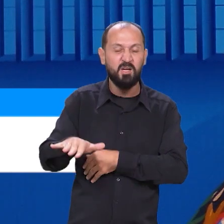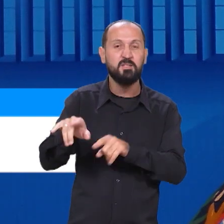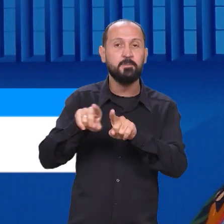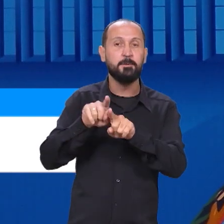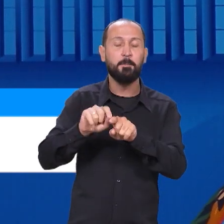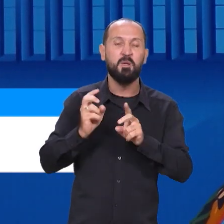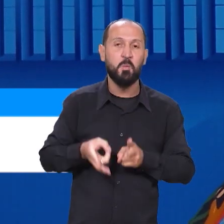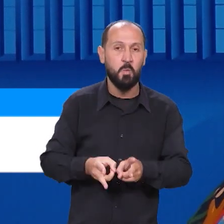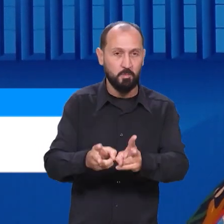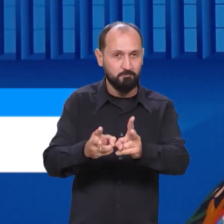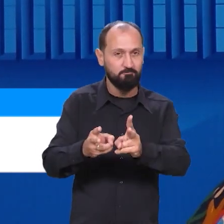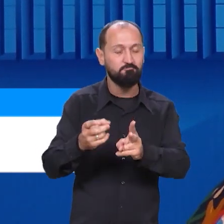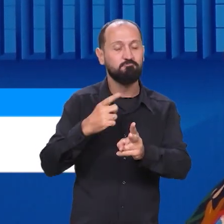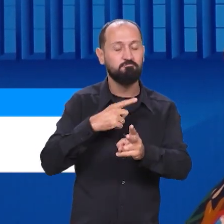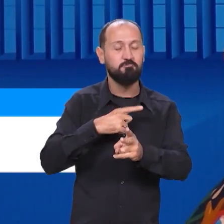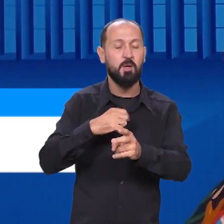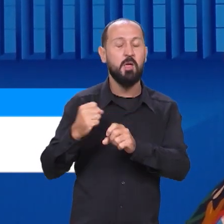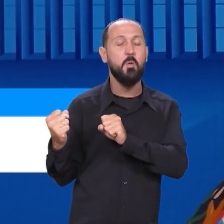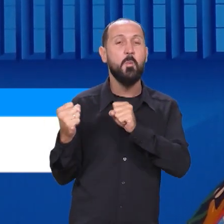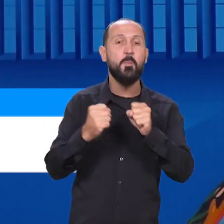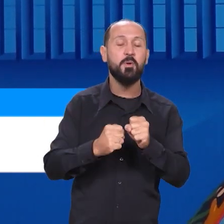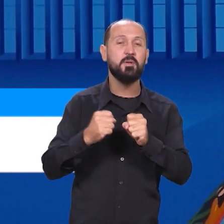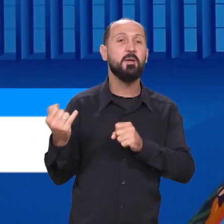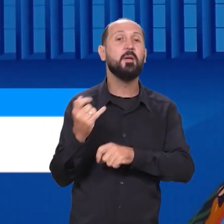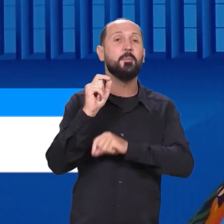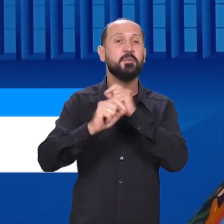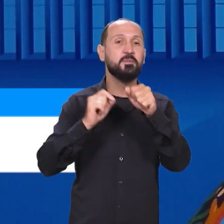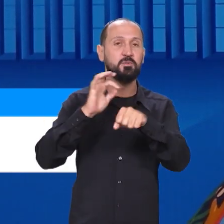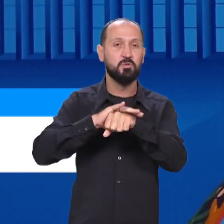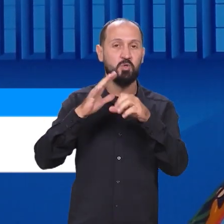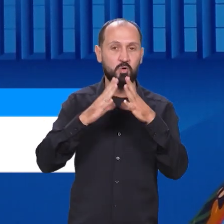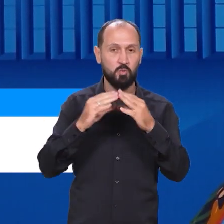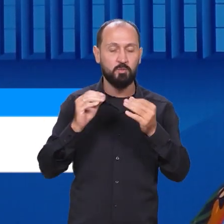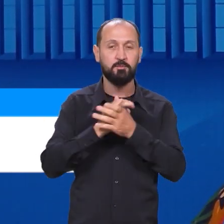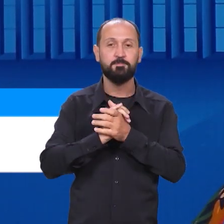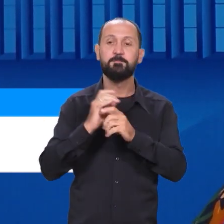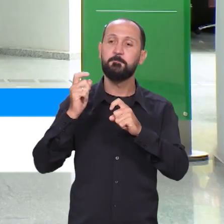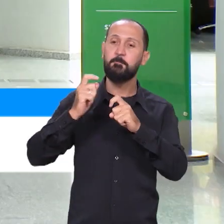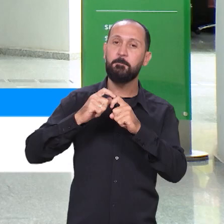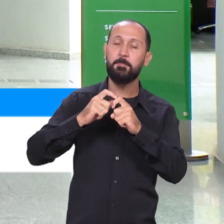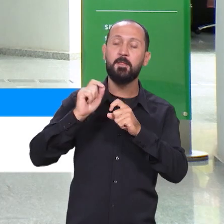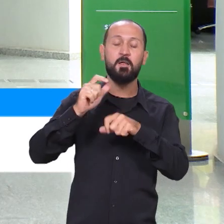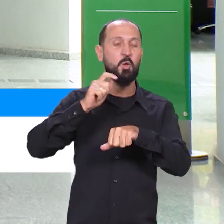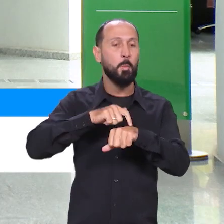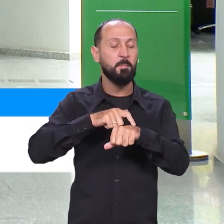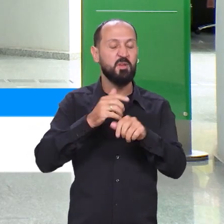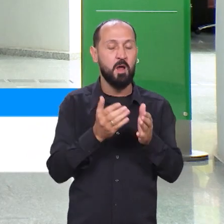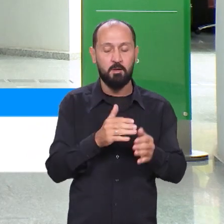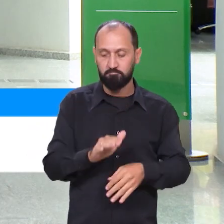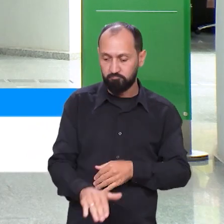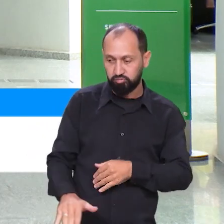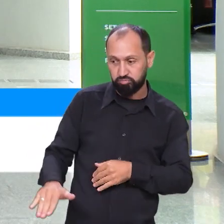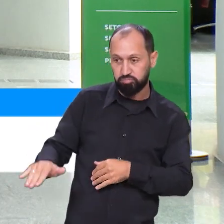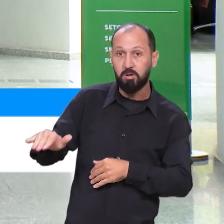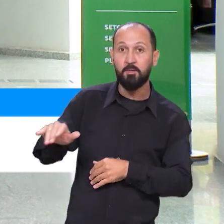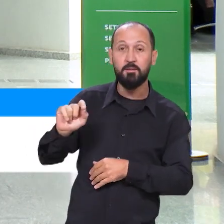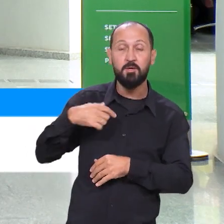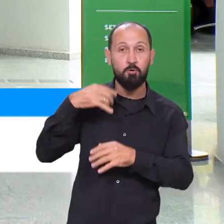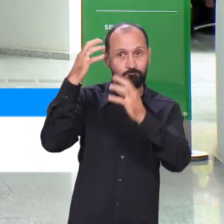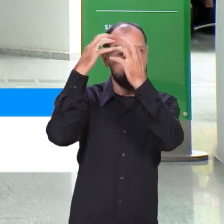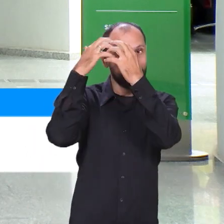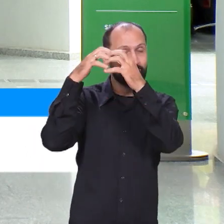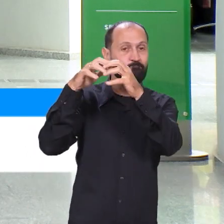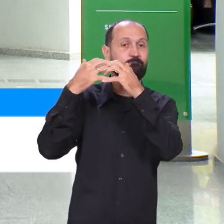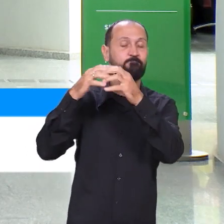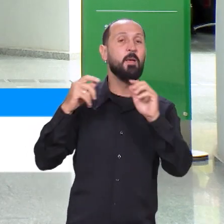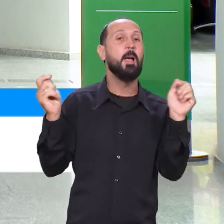importantes da criança e na sua continuidade, tem um poder muito grande de cura. Segundo o médico homeopata, é na fase inicial